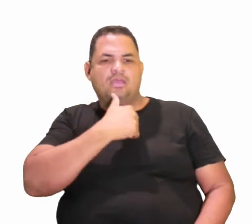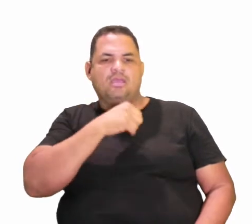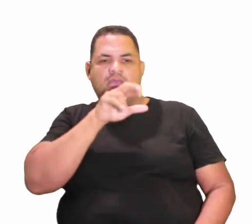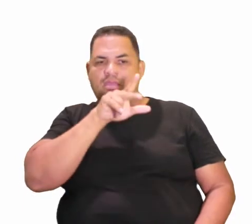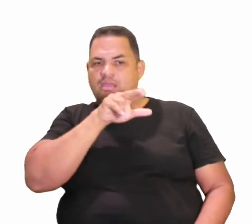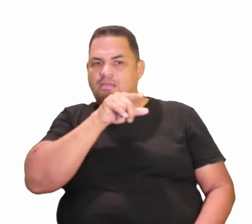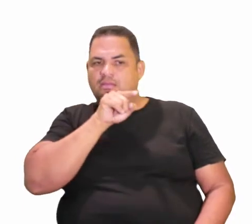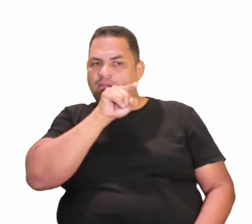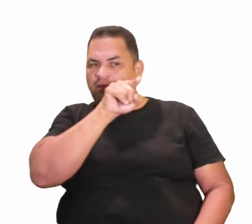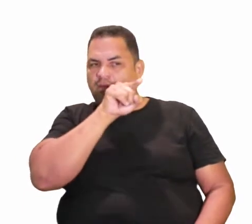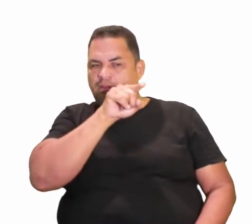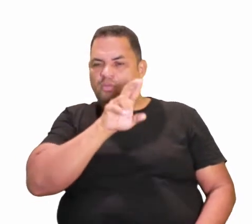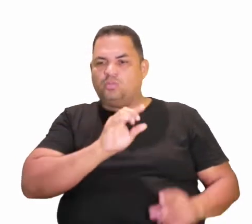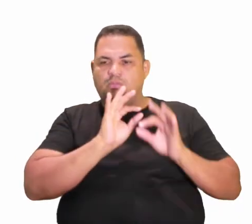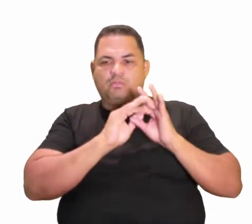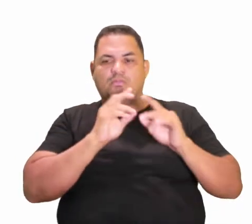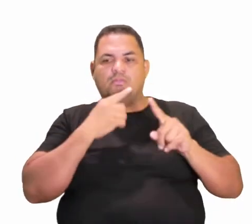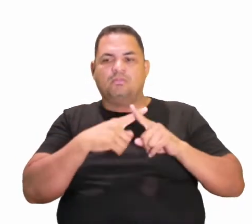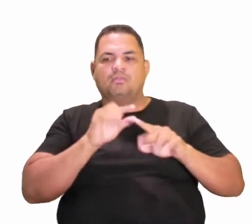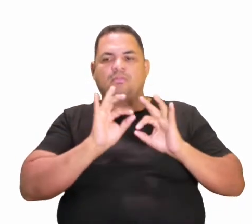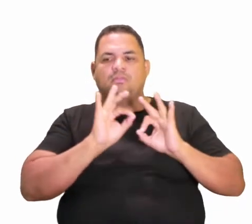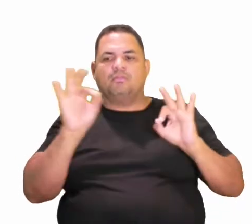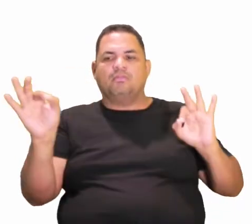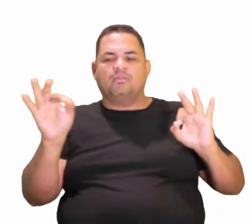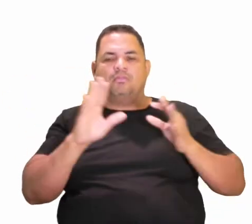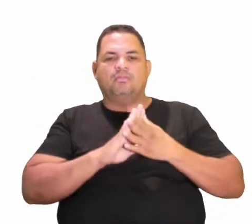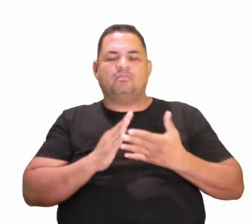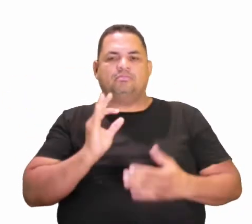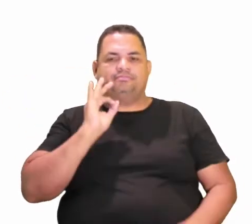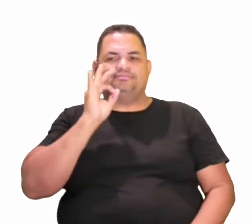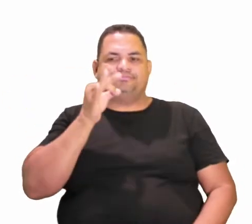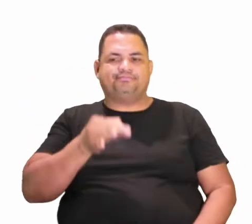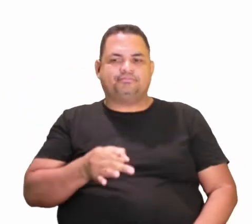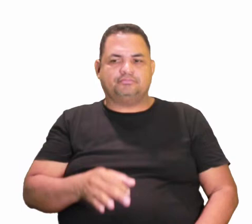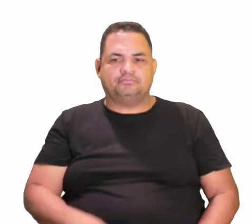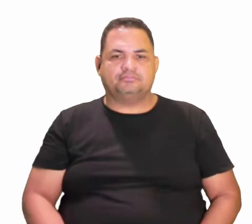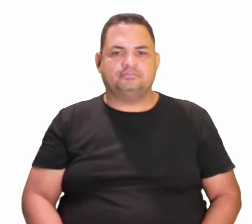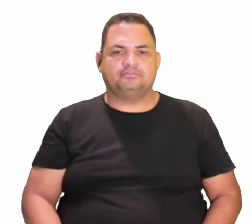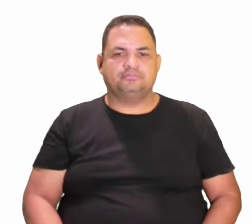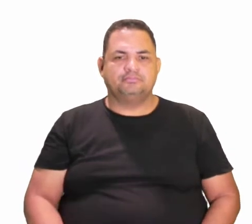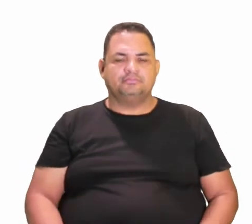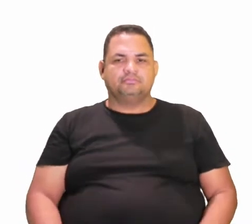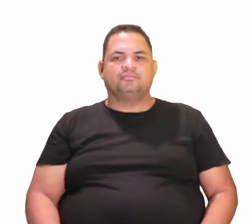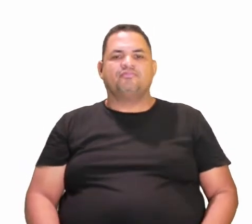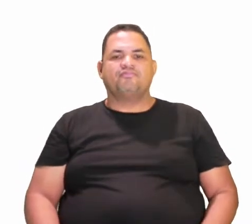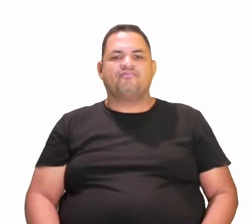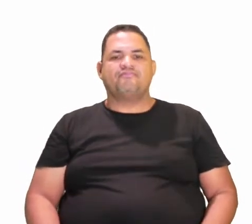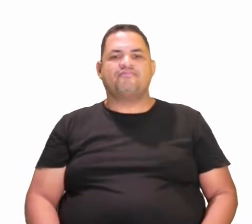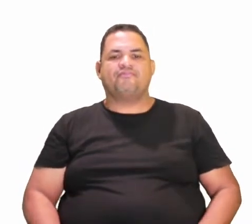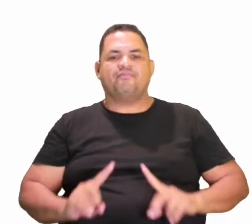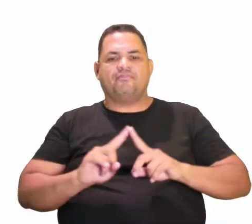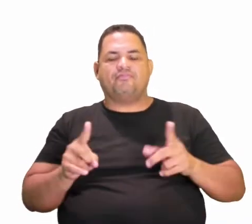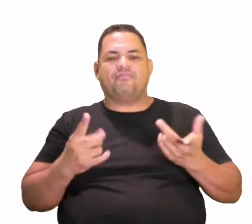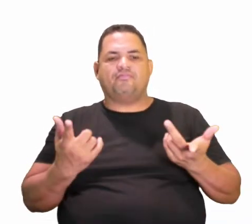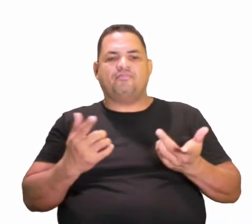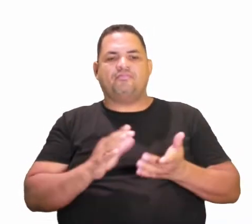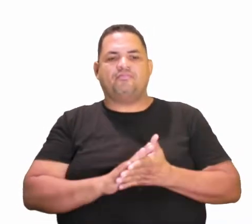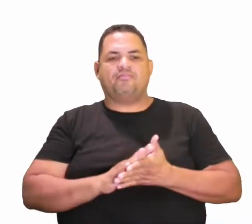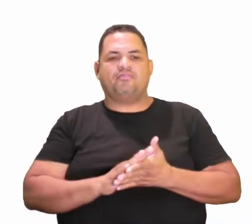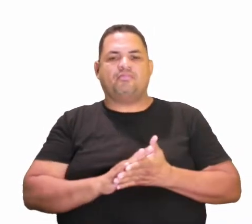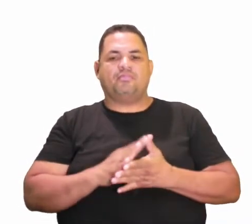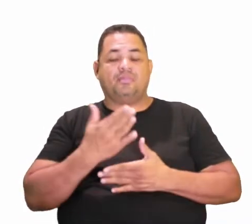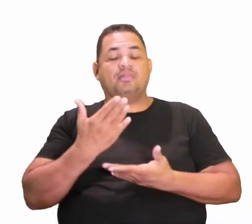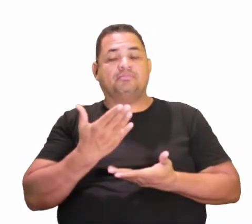longe dela, e eu vou usar o that. Seria correto eu usar o this aqui? Não seria, mas obviamente iriam